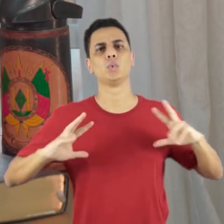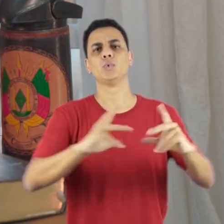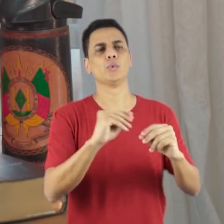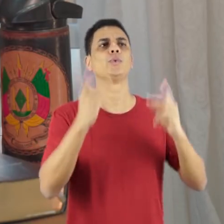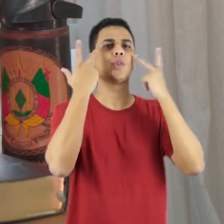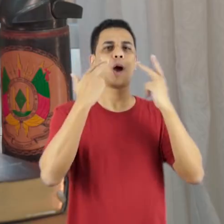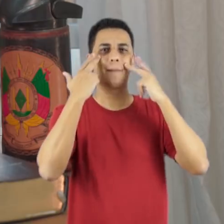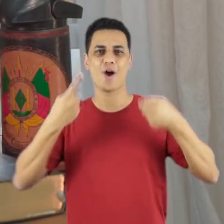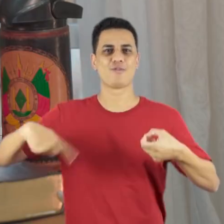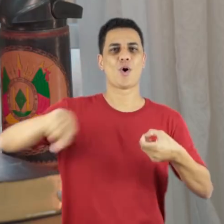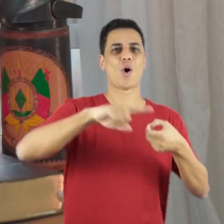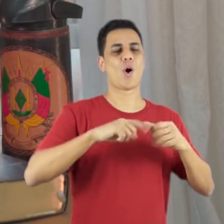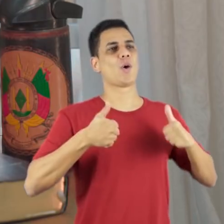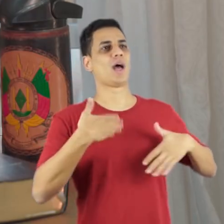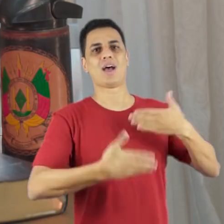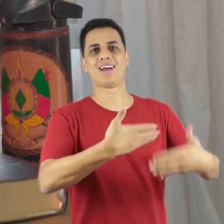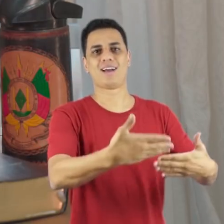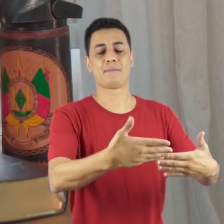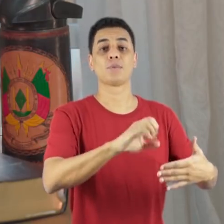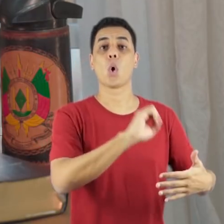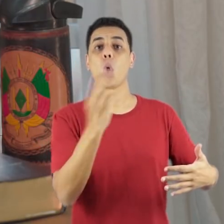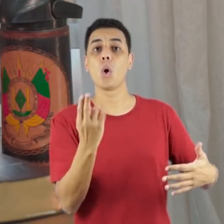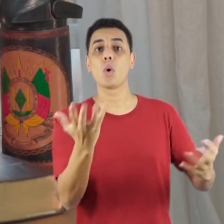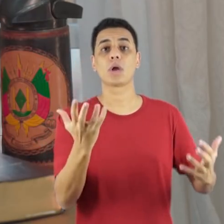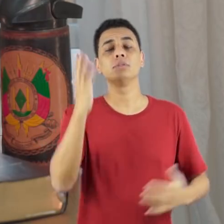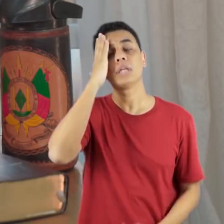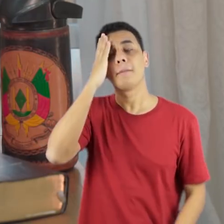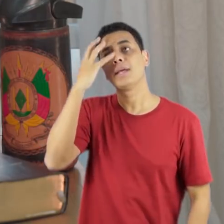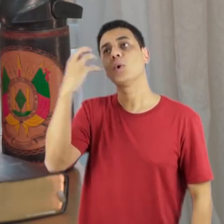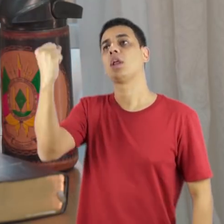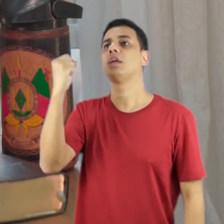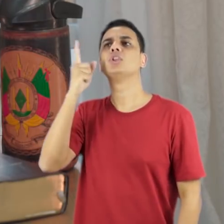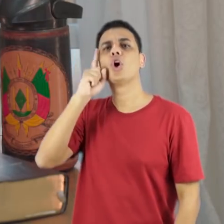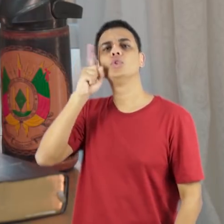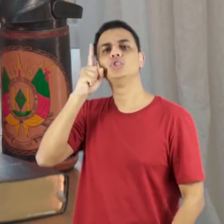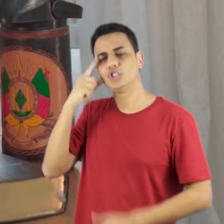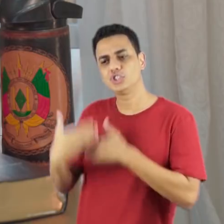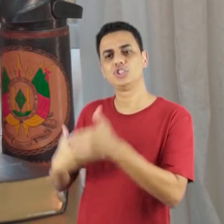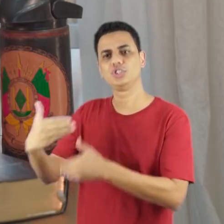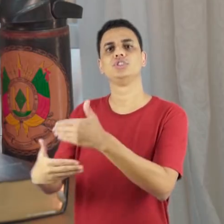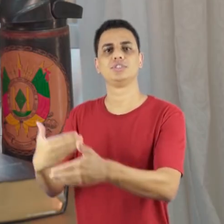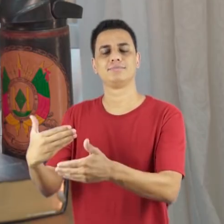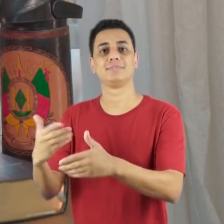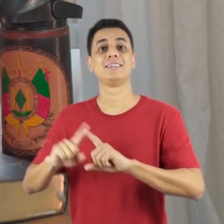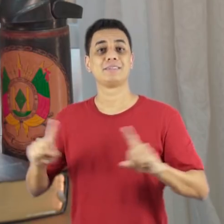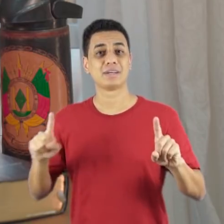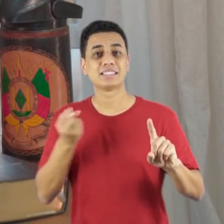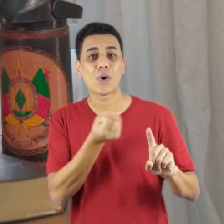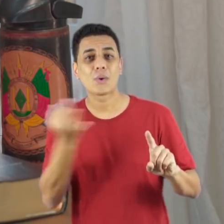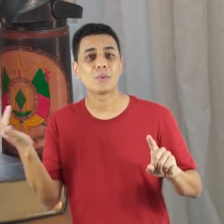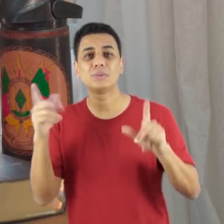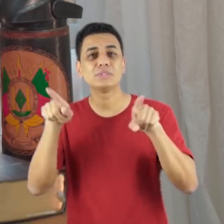a ser como era antes, e ao mesmo tempo querer me tornar mais sábio no dia a dia. Porém, o que acontece é que